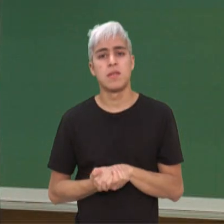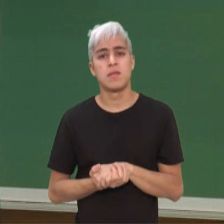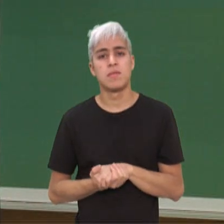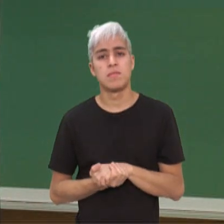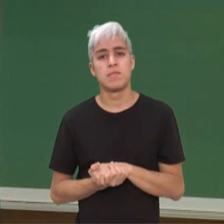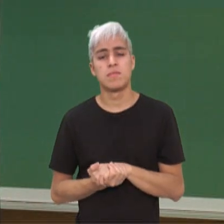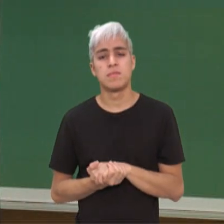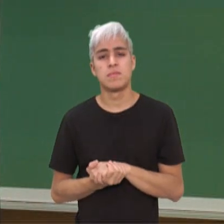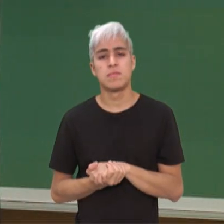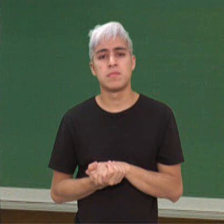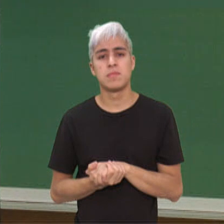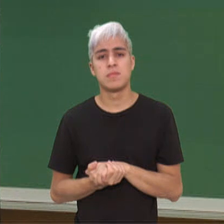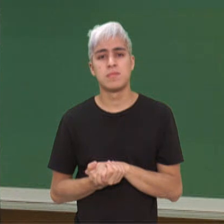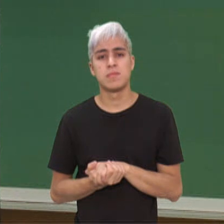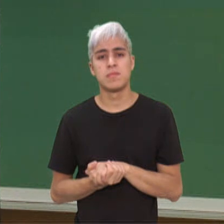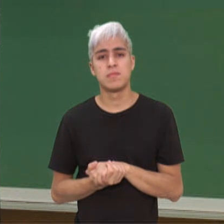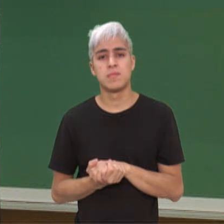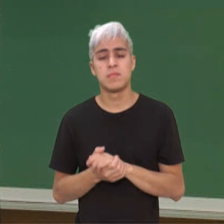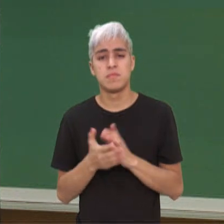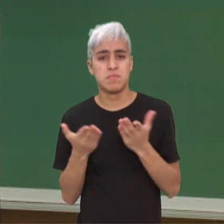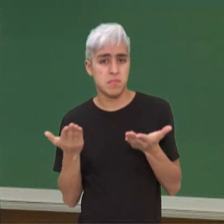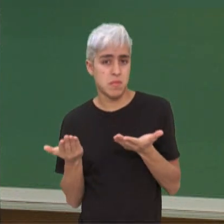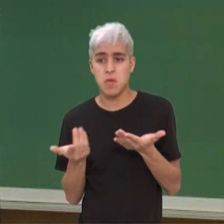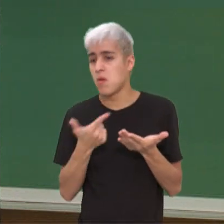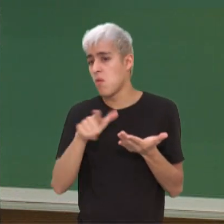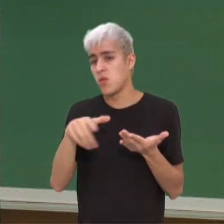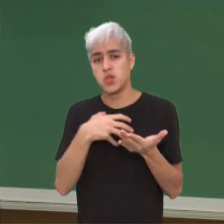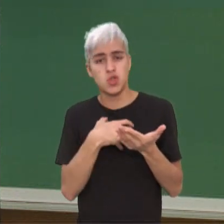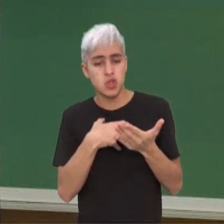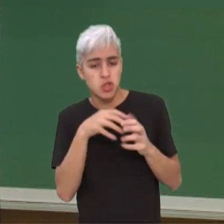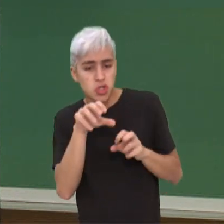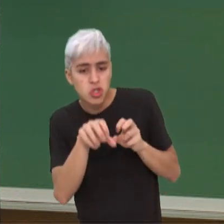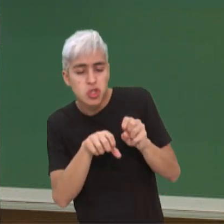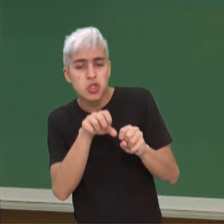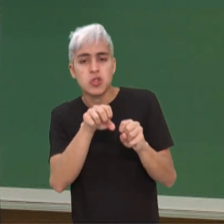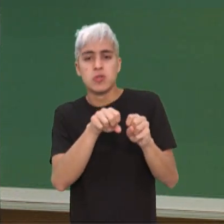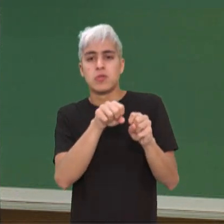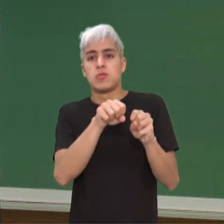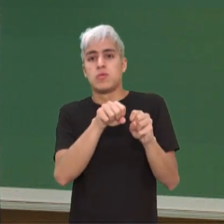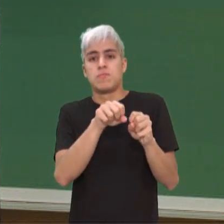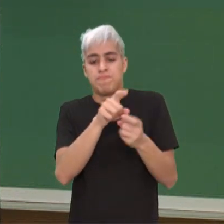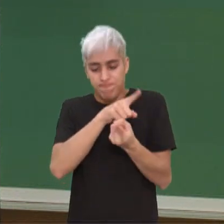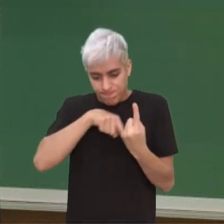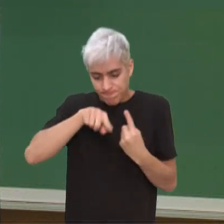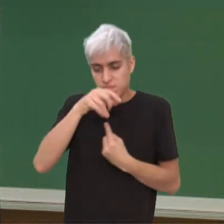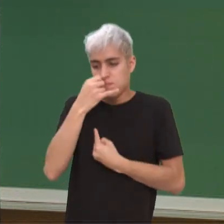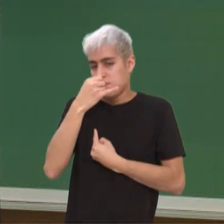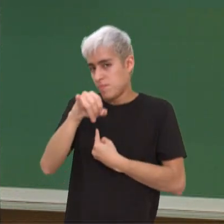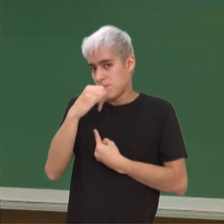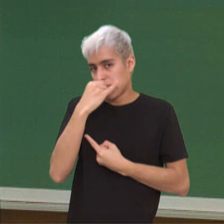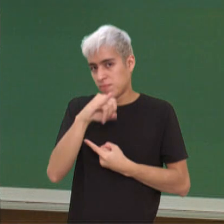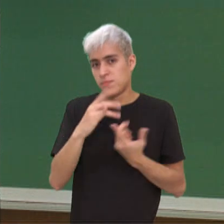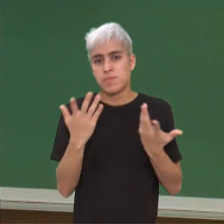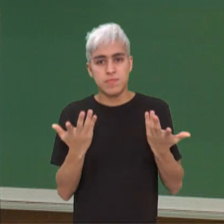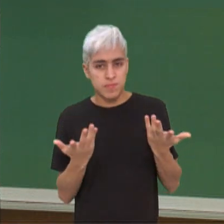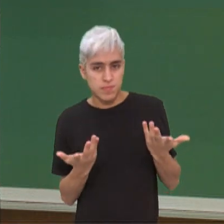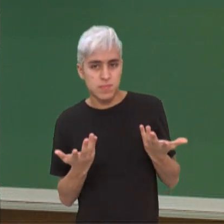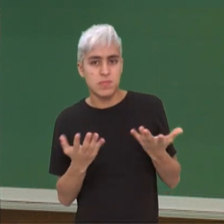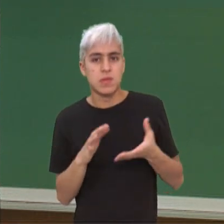chegar ali em outras fontes, né? Em outras formas de